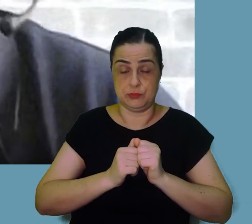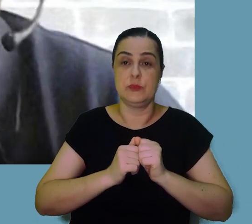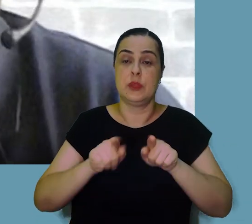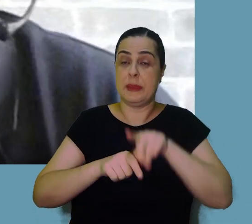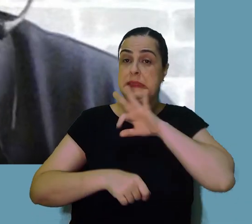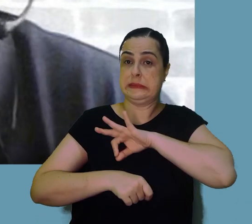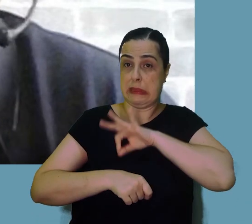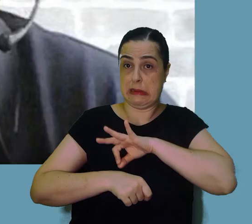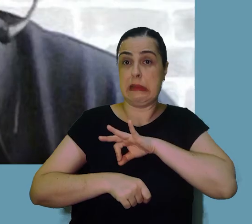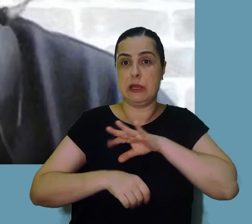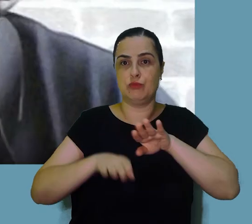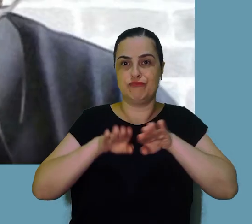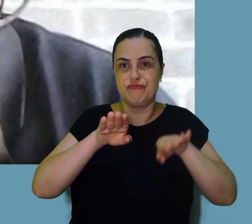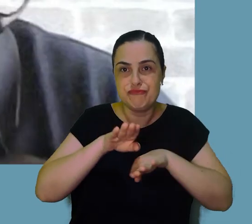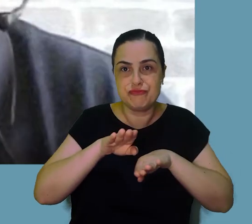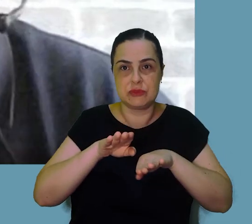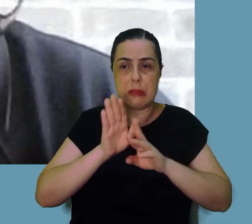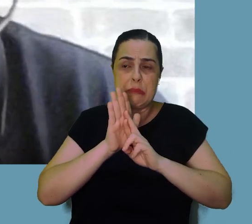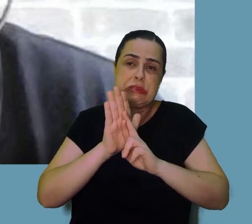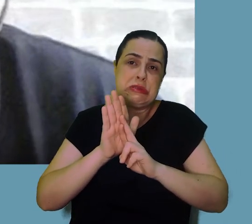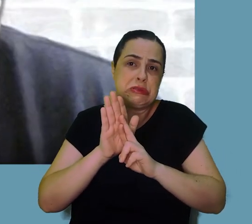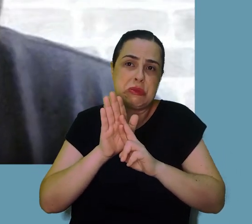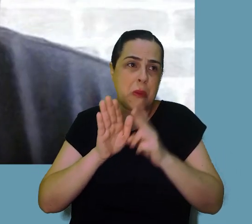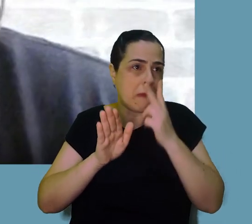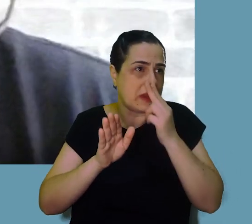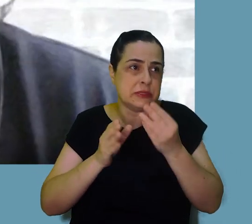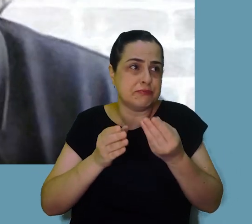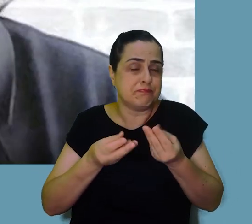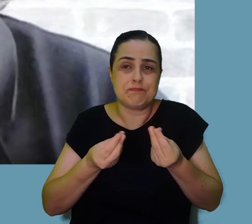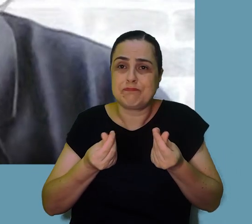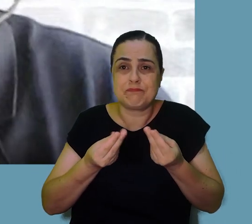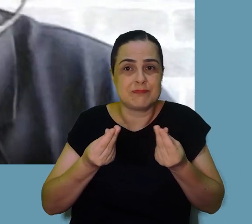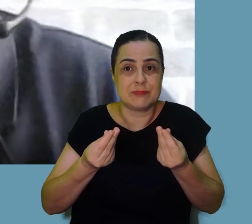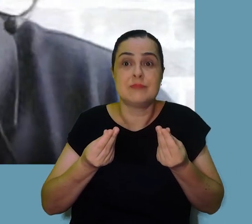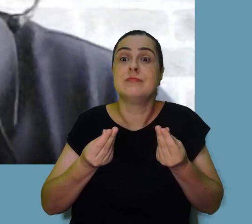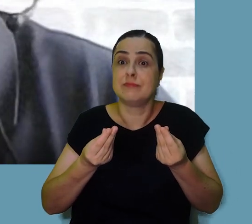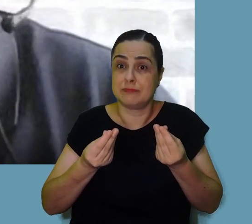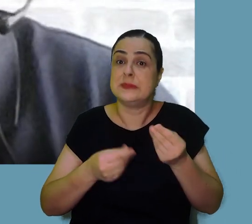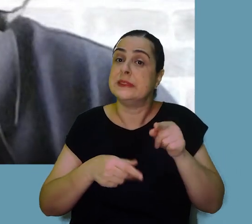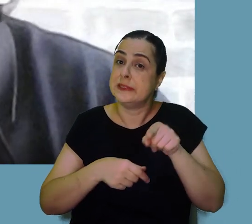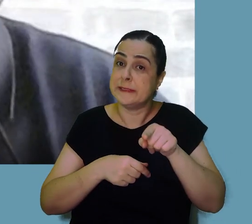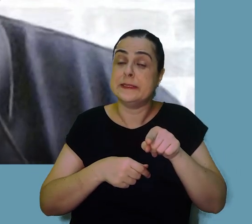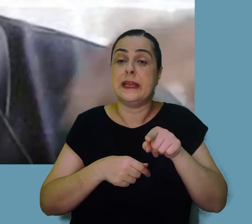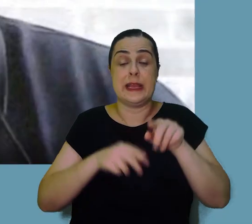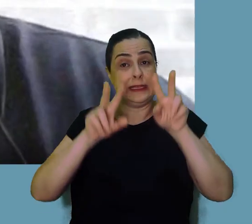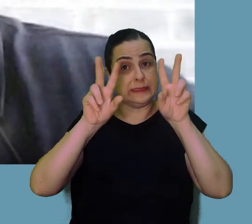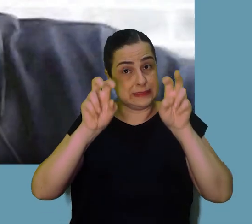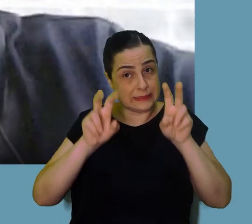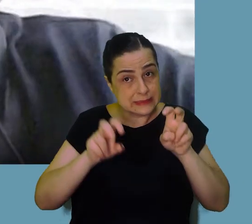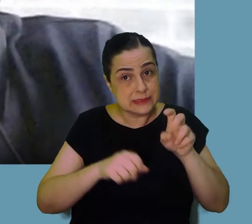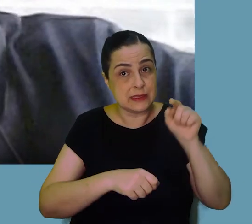A subrepresentação, inclusive em posições fundamentais, são pautas que muitas vezes são